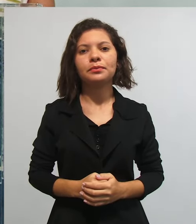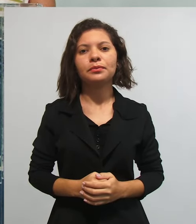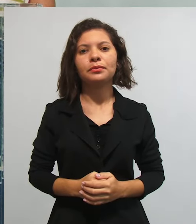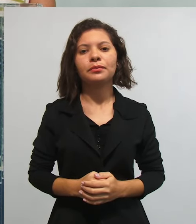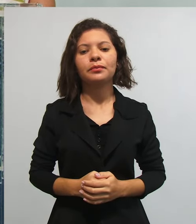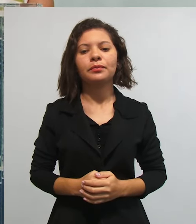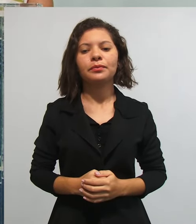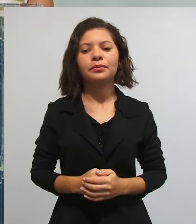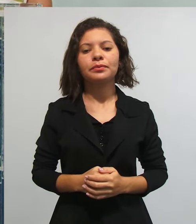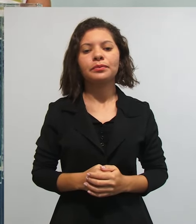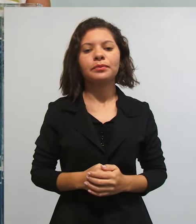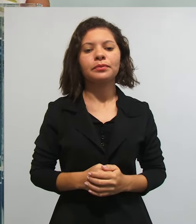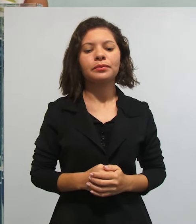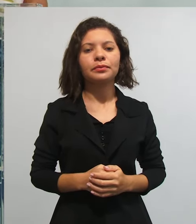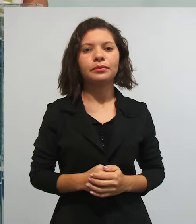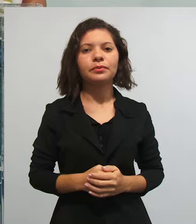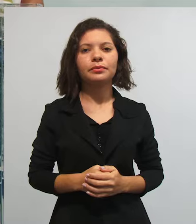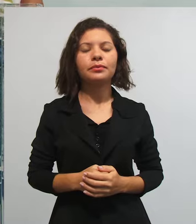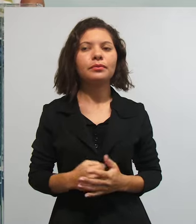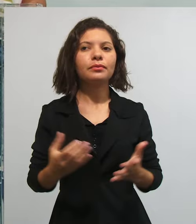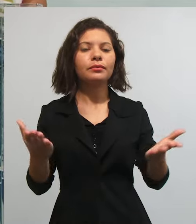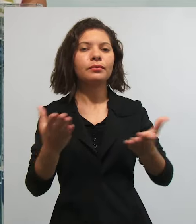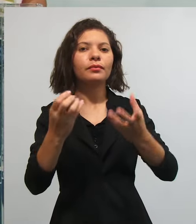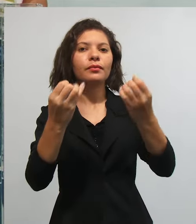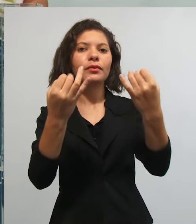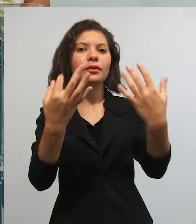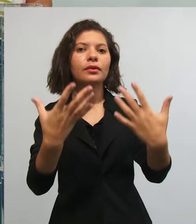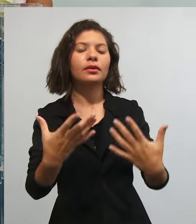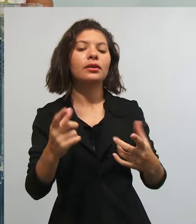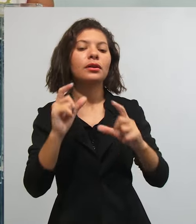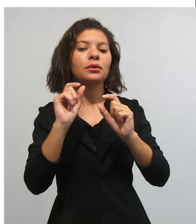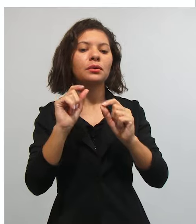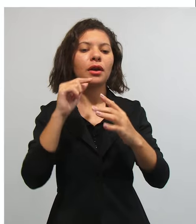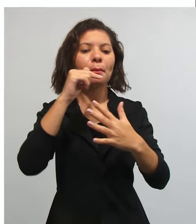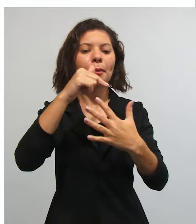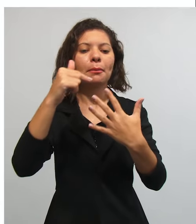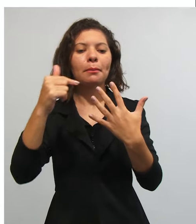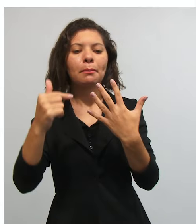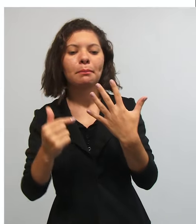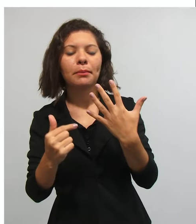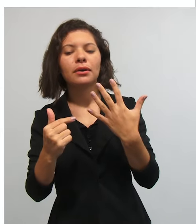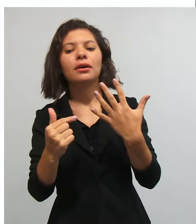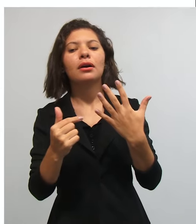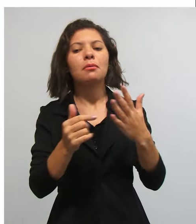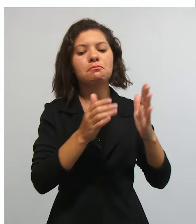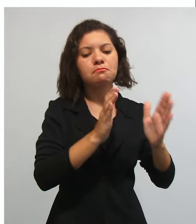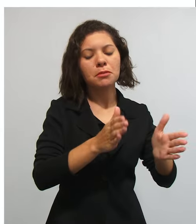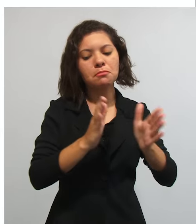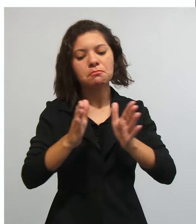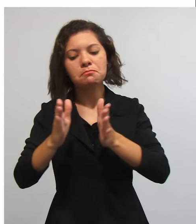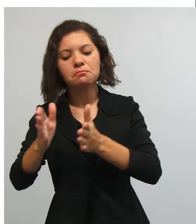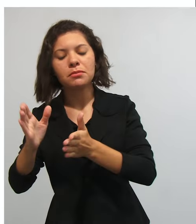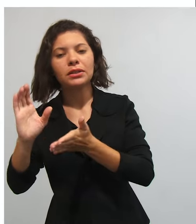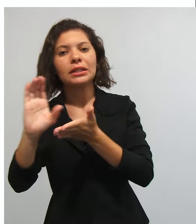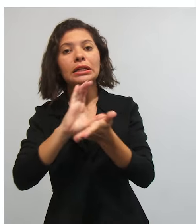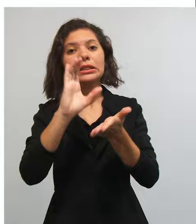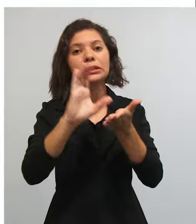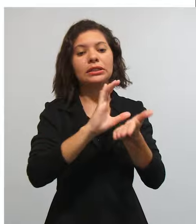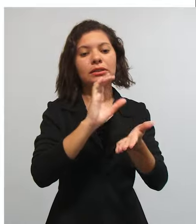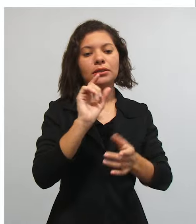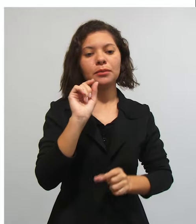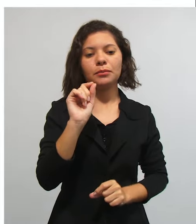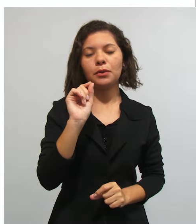Bom, agora nós vamos falar um pouquinho dos estágios da receita. Então, a gente tem que a previsão, né, na